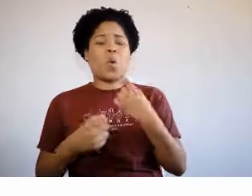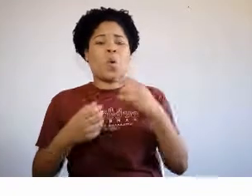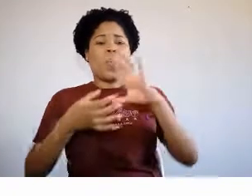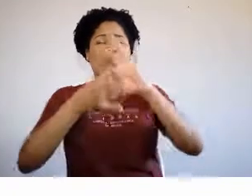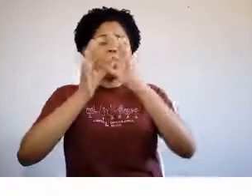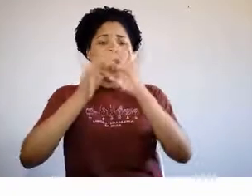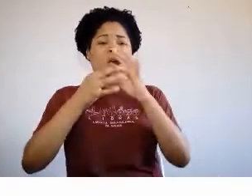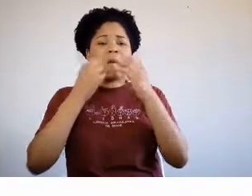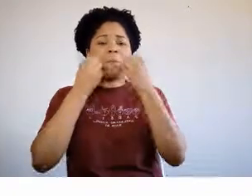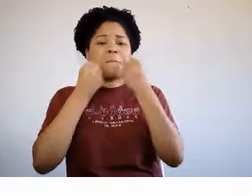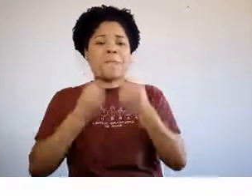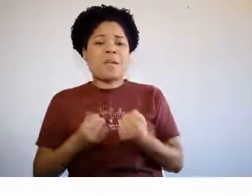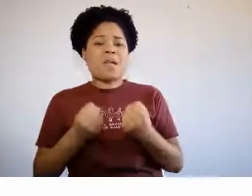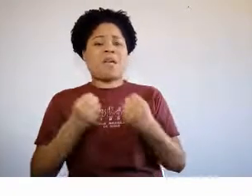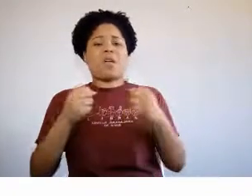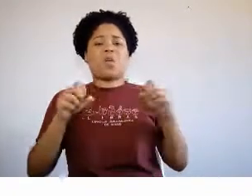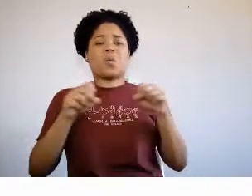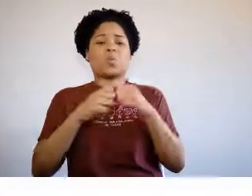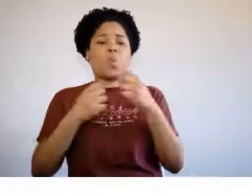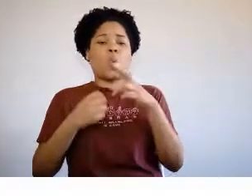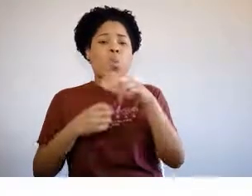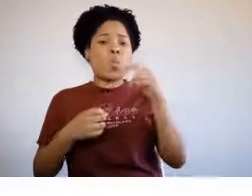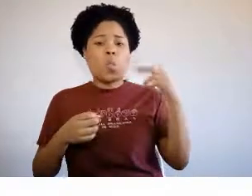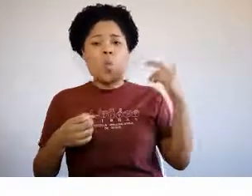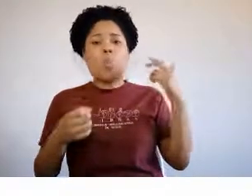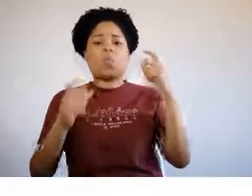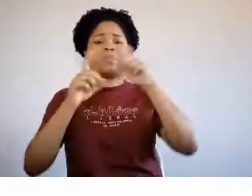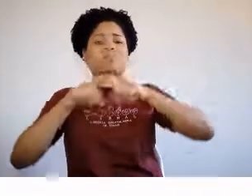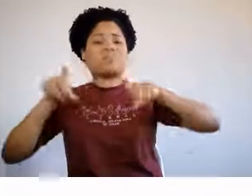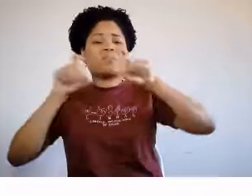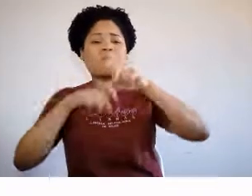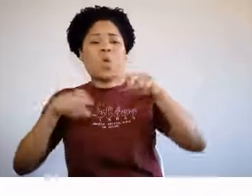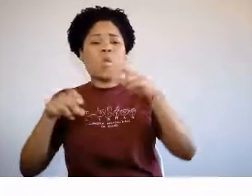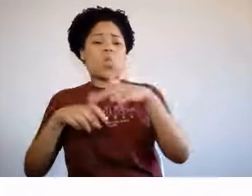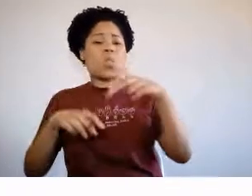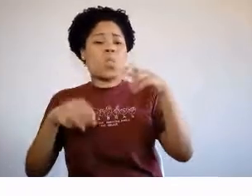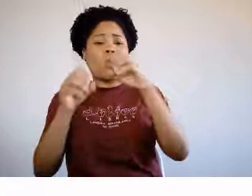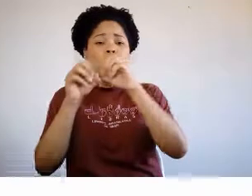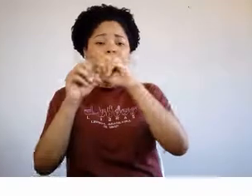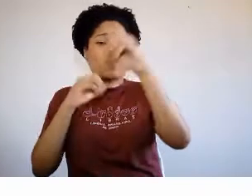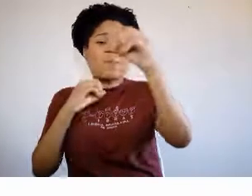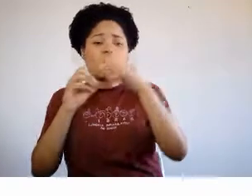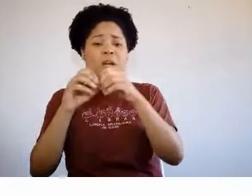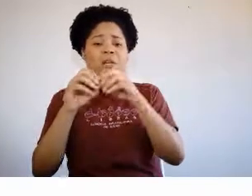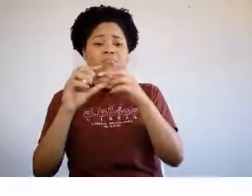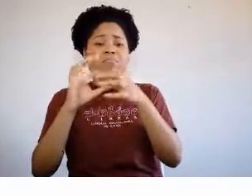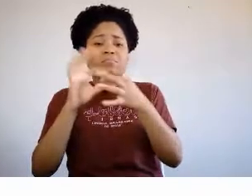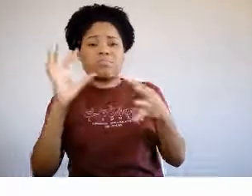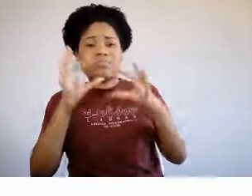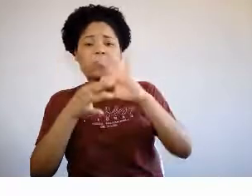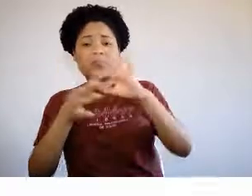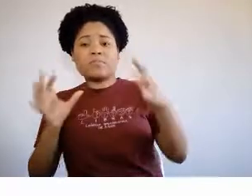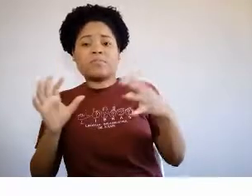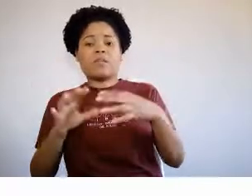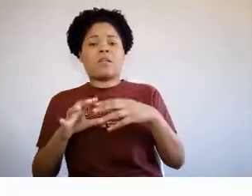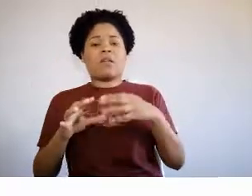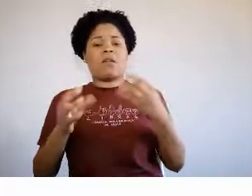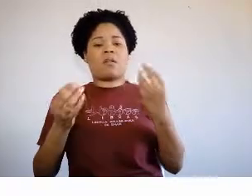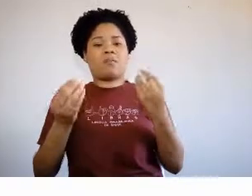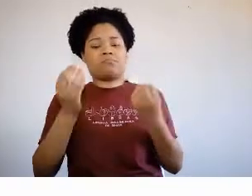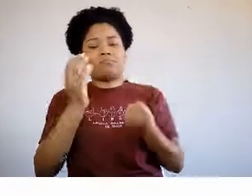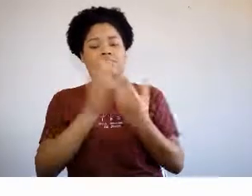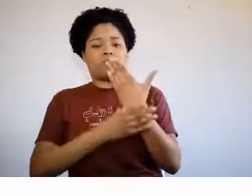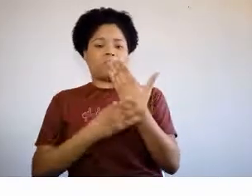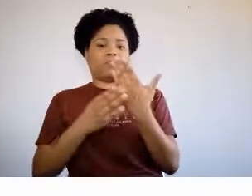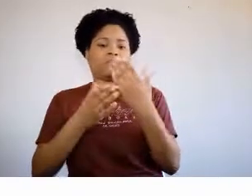ter uma rede muito robusta, que nunca falha, que nunca essas máquinas vão ficar desconectadas umas das outras, é